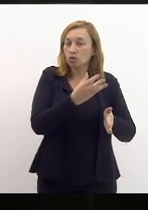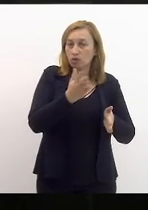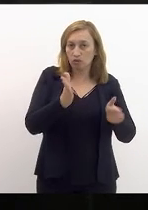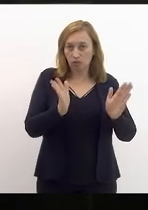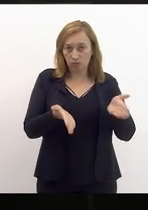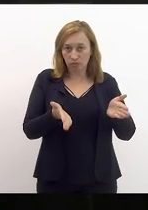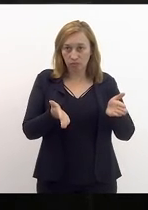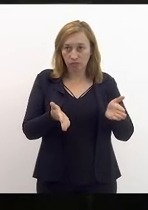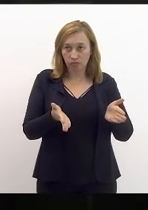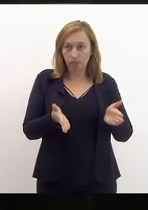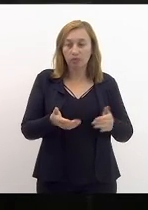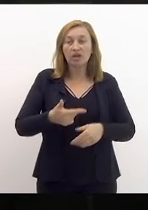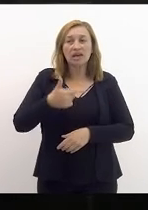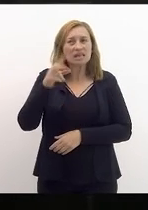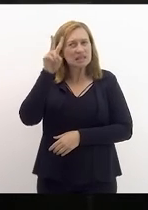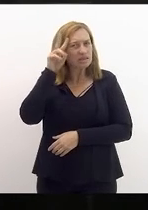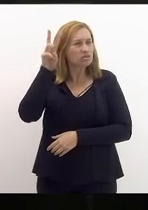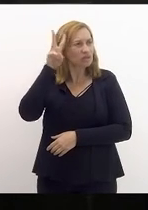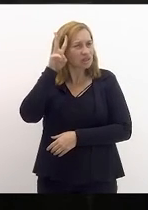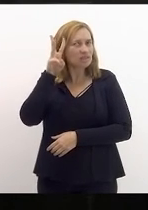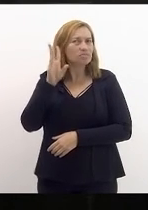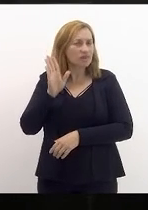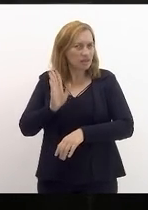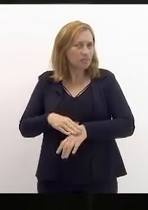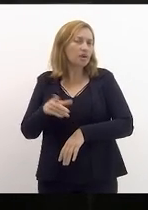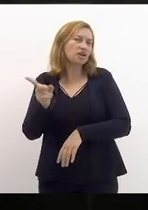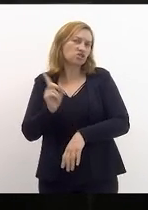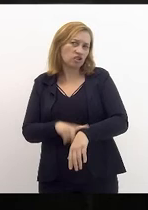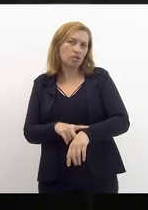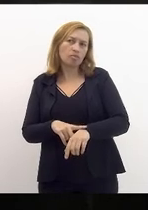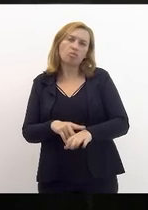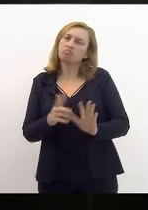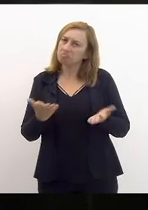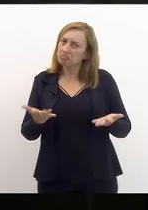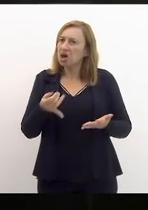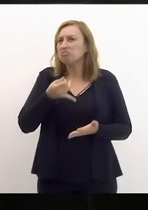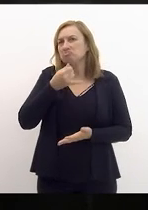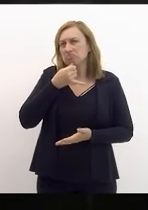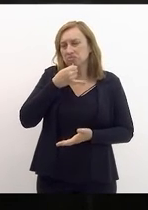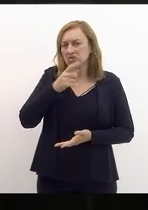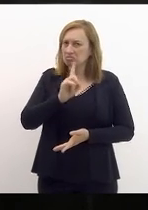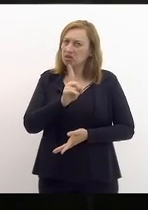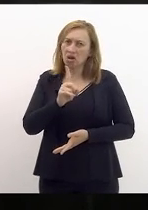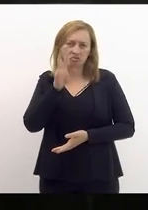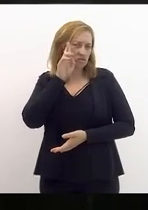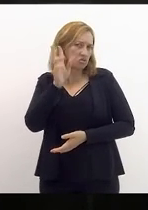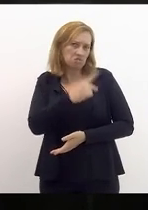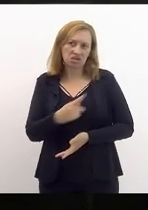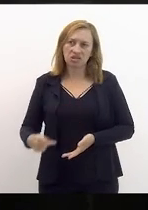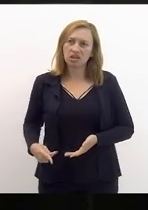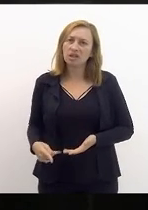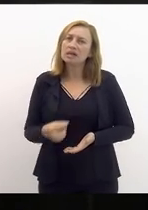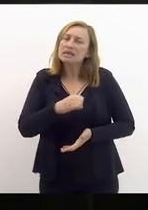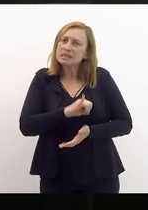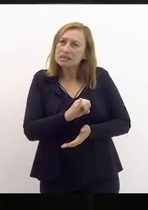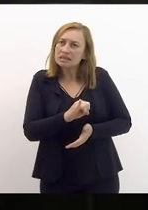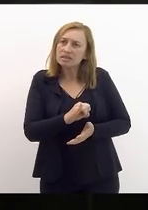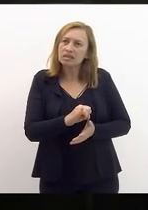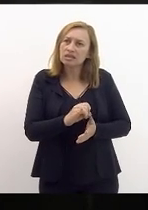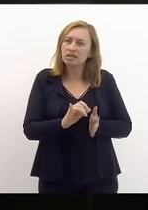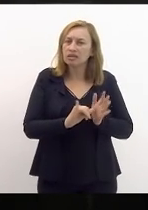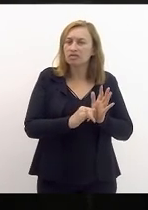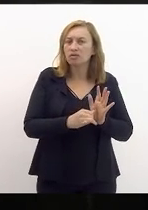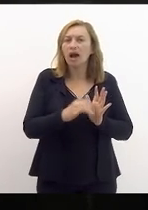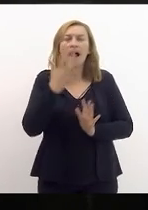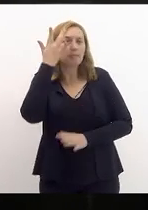tô falando segunda e terça para dar muito tempo que eu não ficaria triste não chora Presidente se publicasse eu